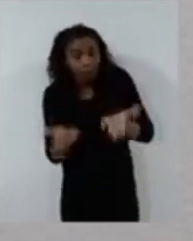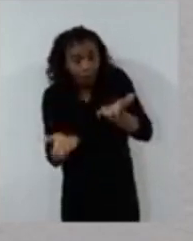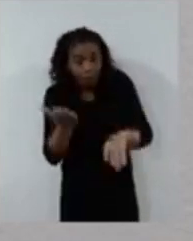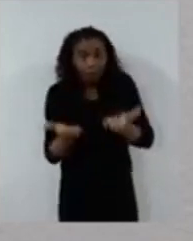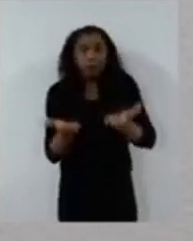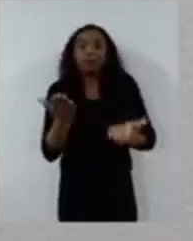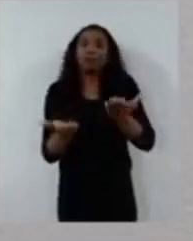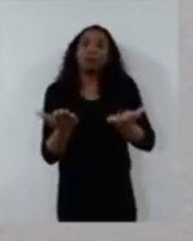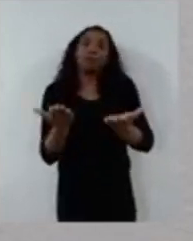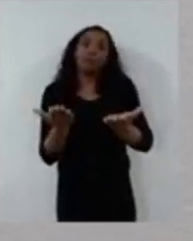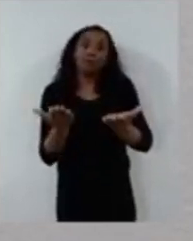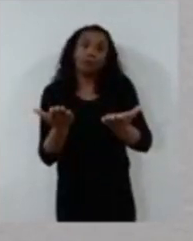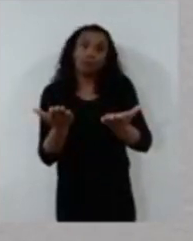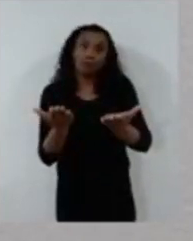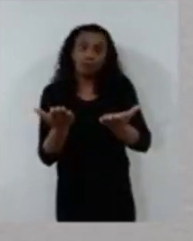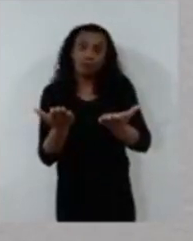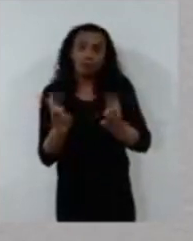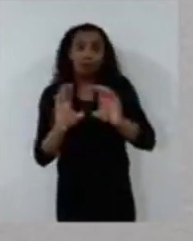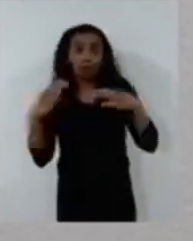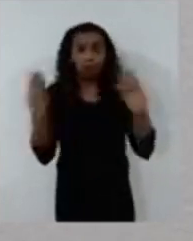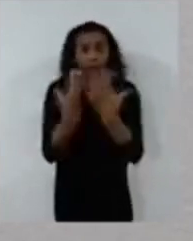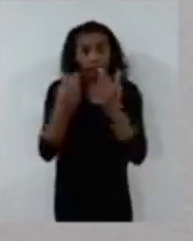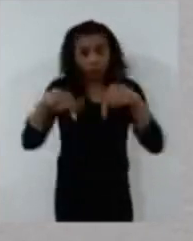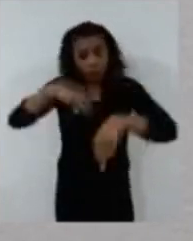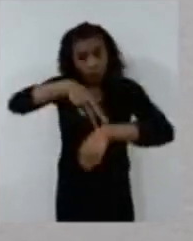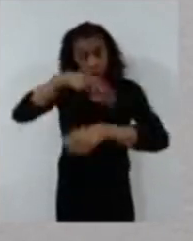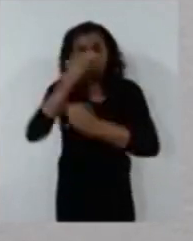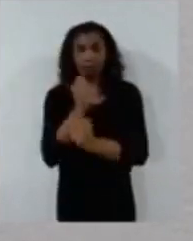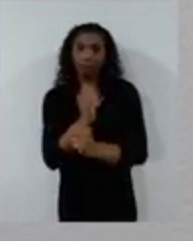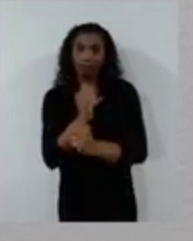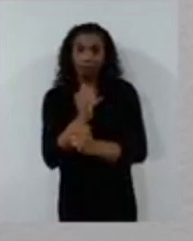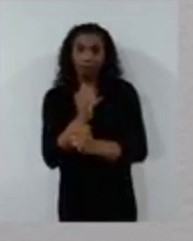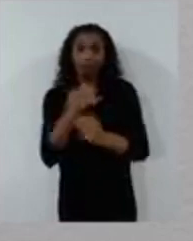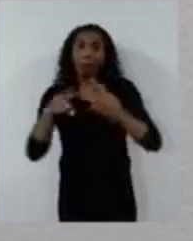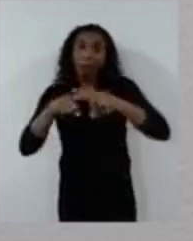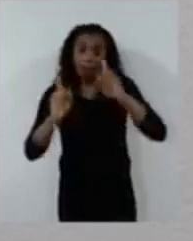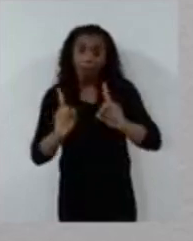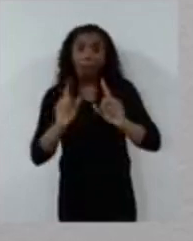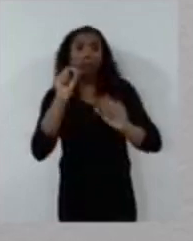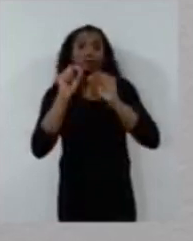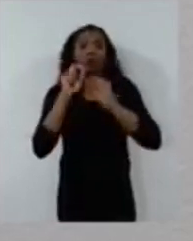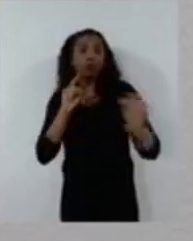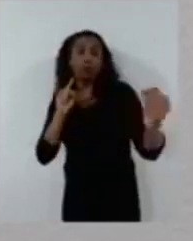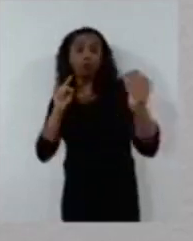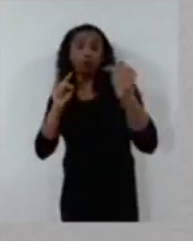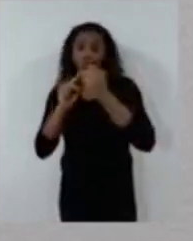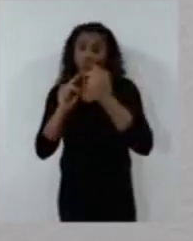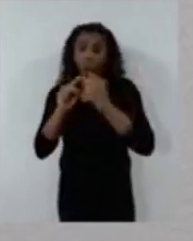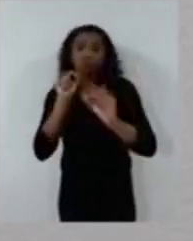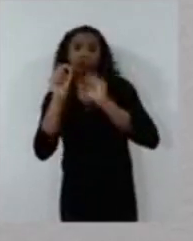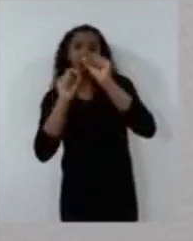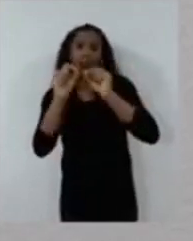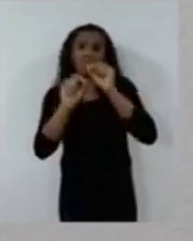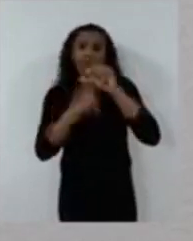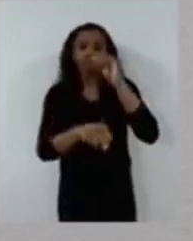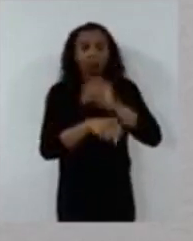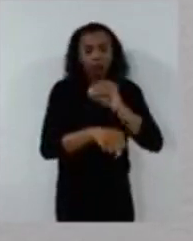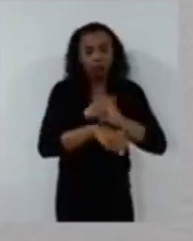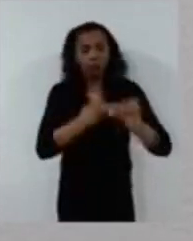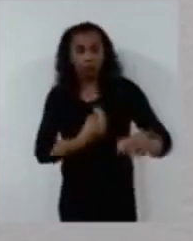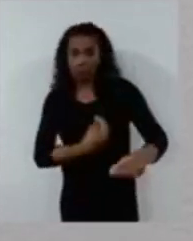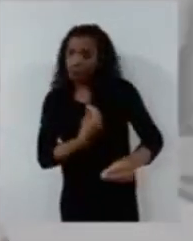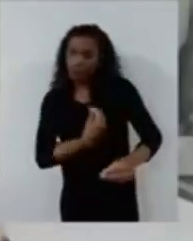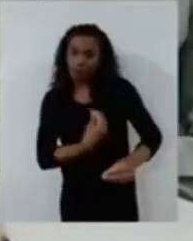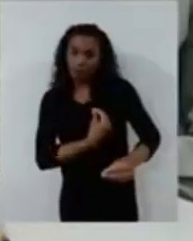comunidade e Muriaé como um todo, sempre com o princípio primordial de cuidar da vida.